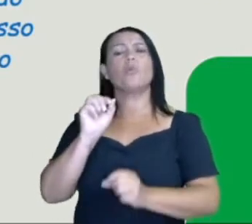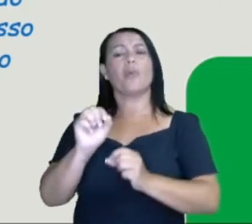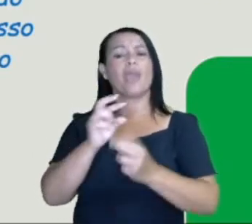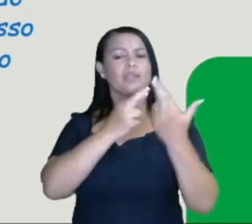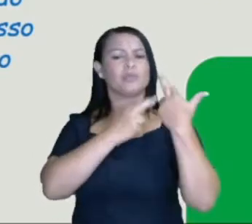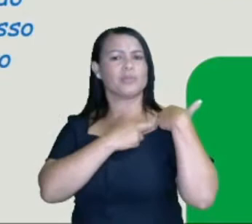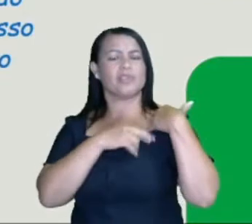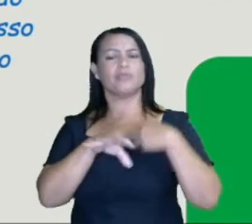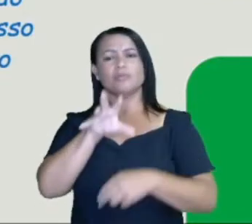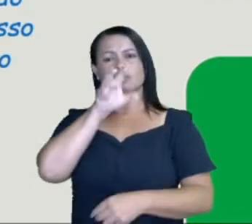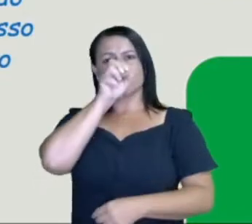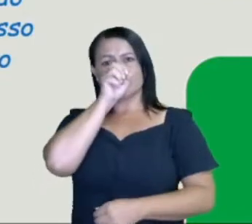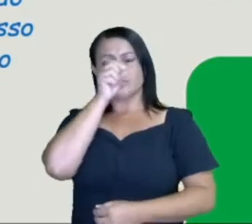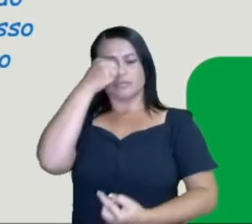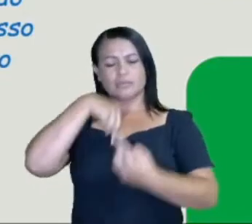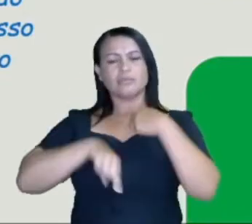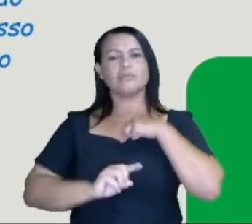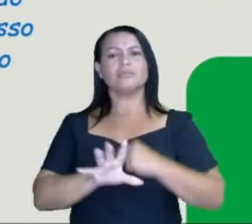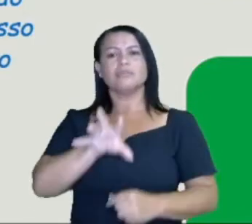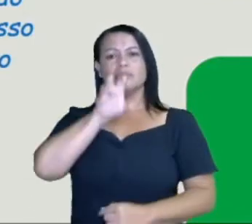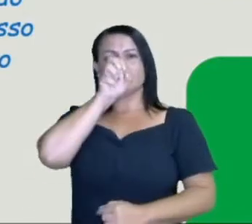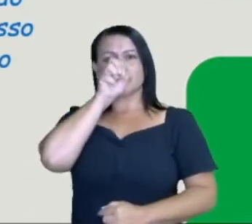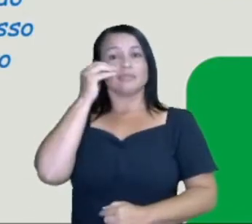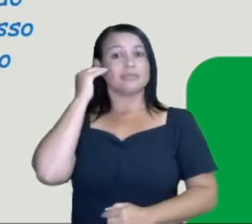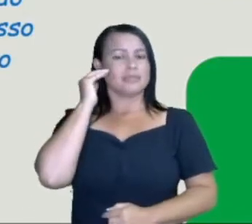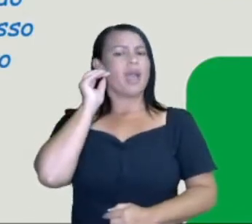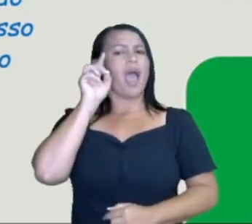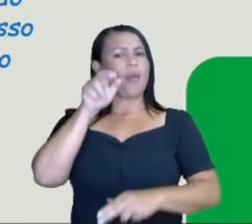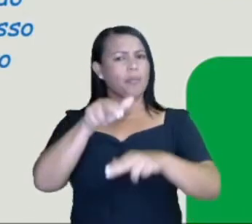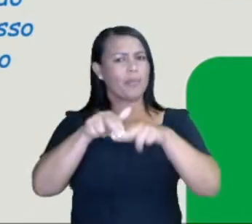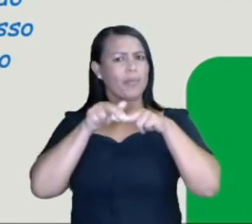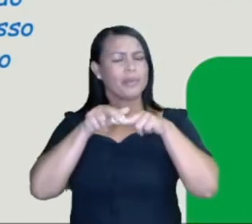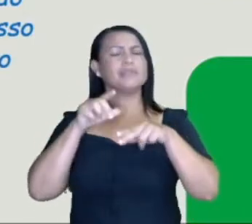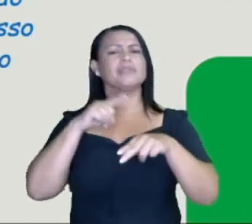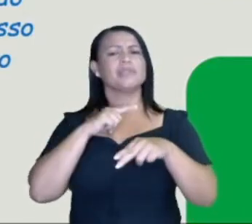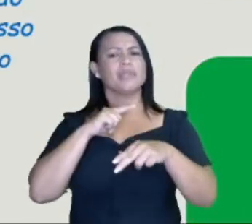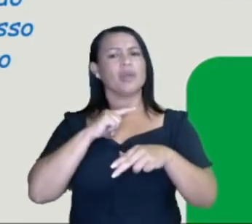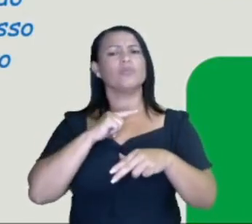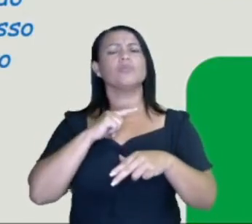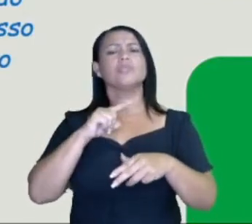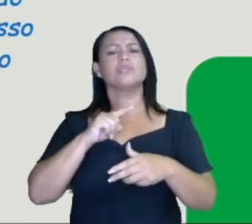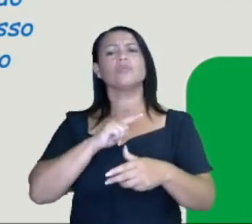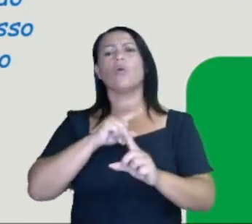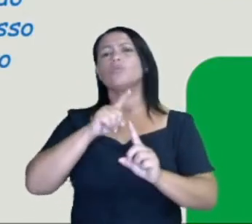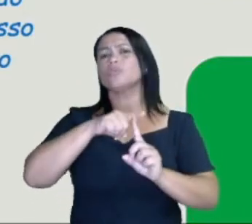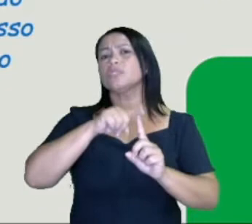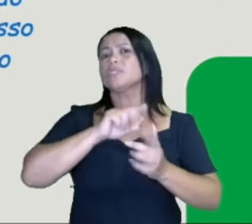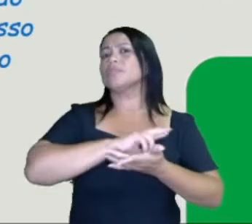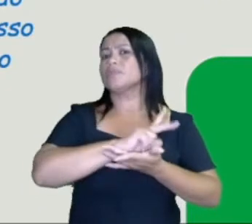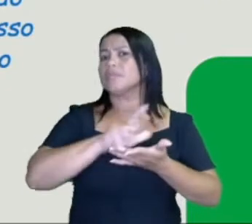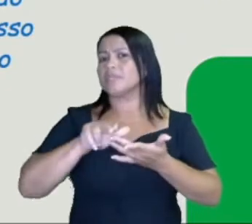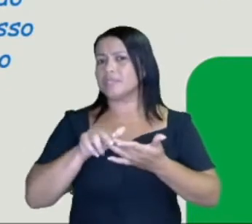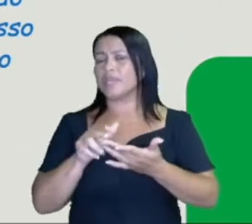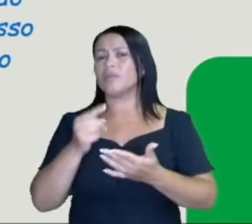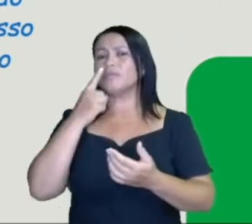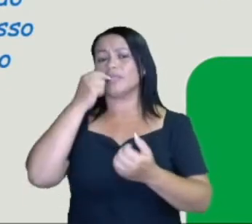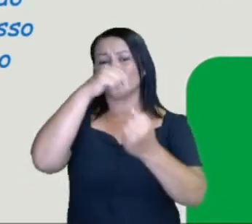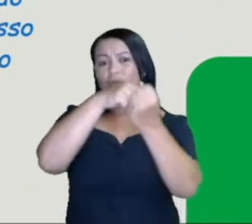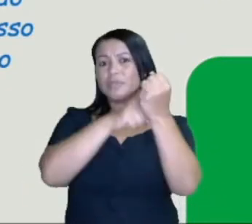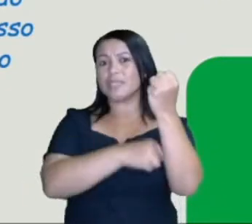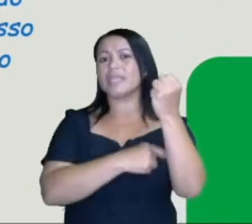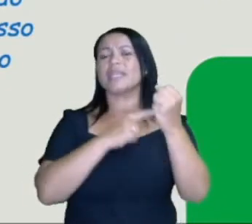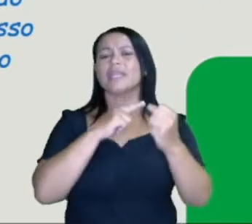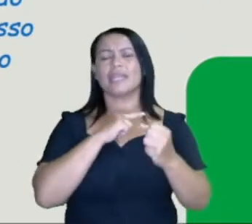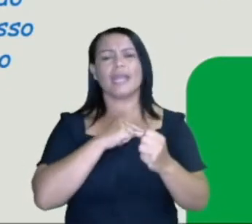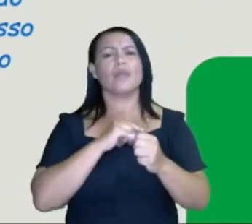gás carbônico para a nossa respiração. Além disso, temos outros tipos de células no nosso sangue chamadas de linfócitos